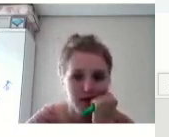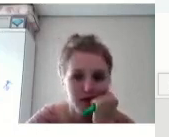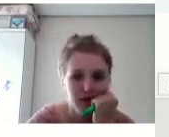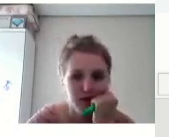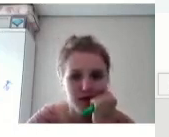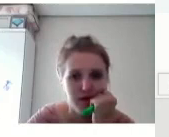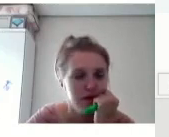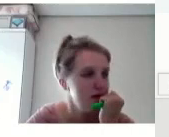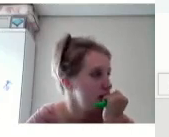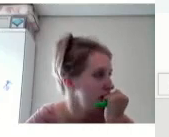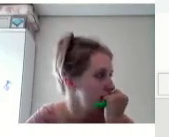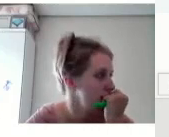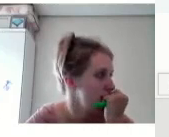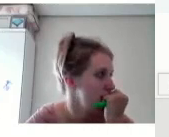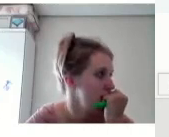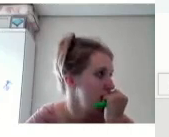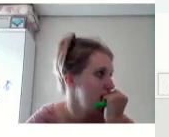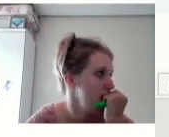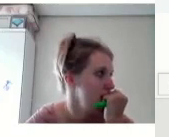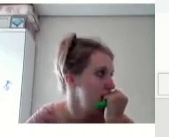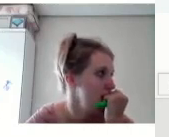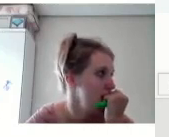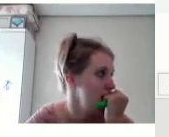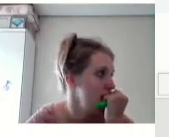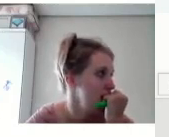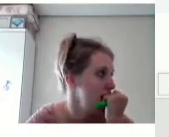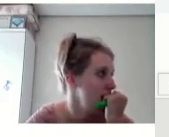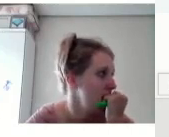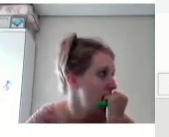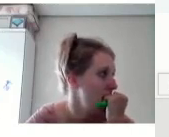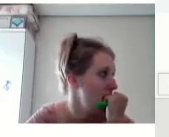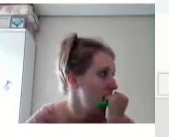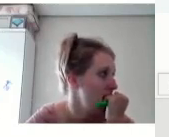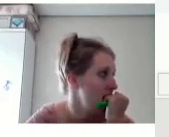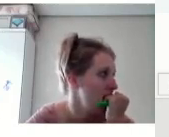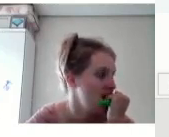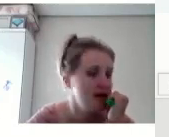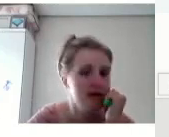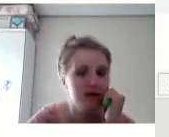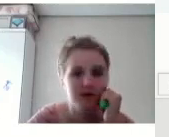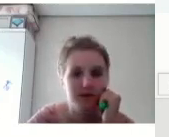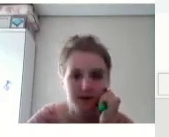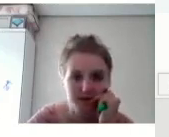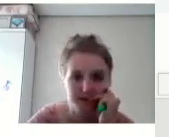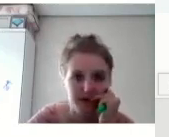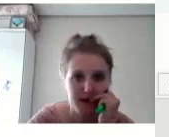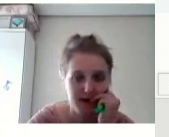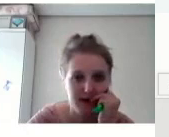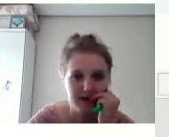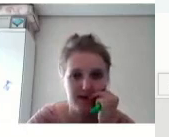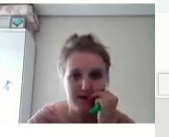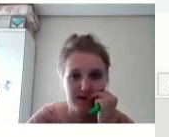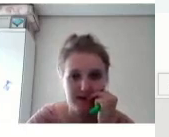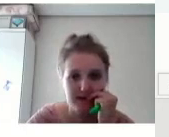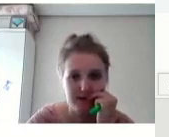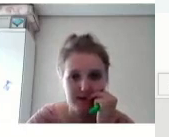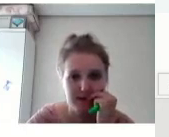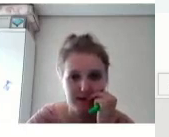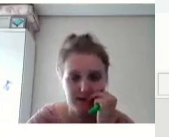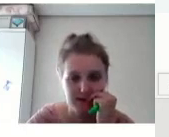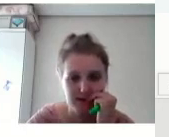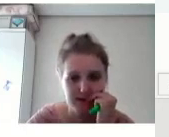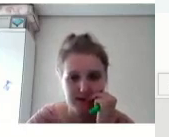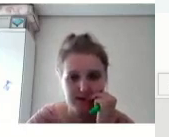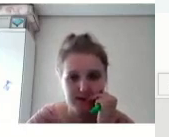lembrando, a extremização da ação, né, dos campos leva, então, a uma equação de Euler-Lagrange, que é muito parecida